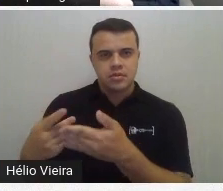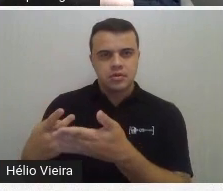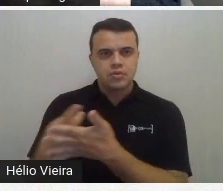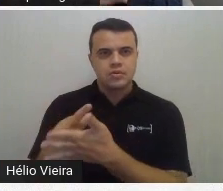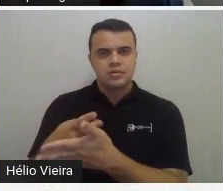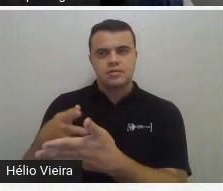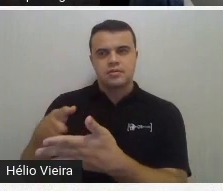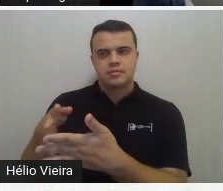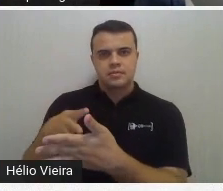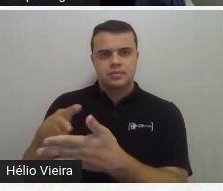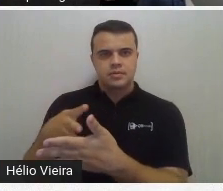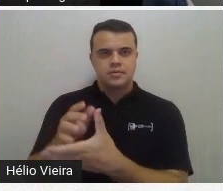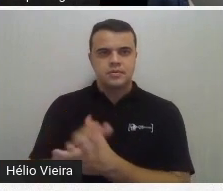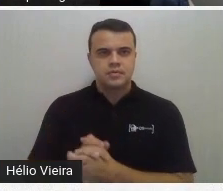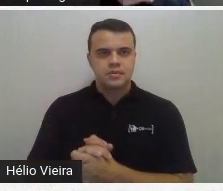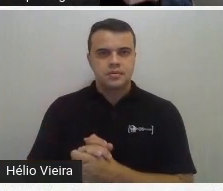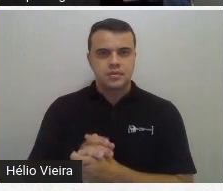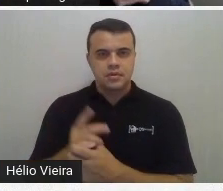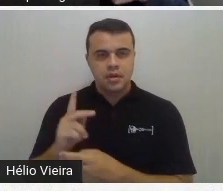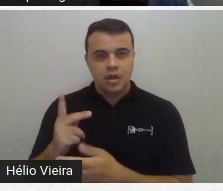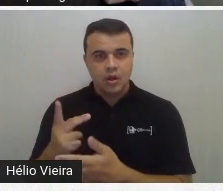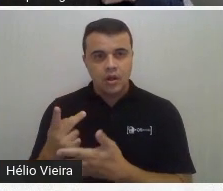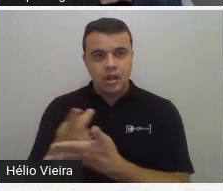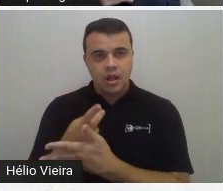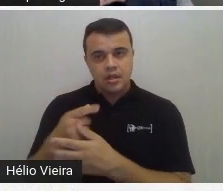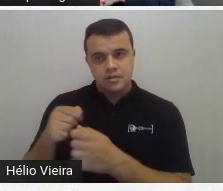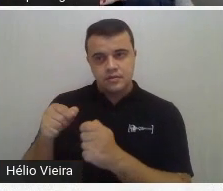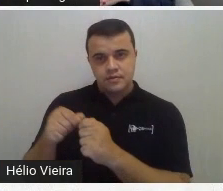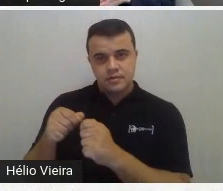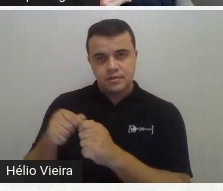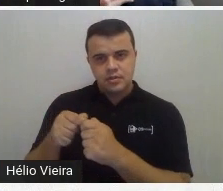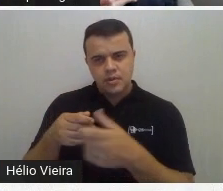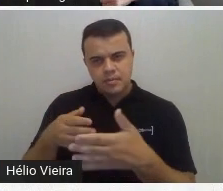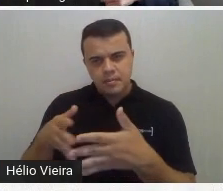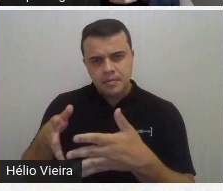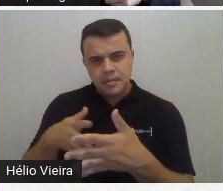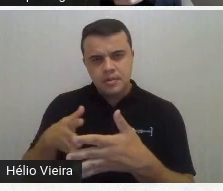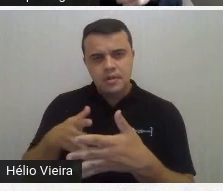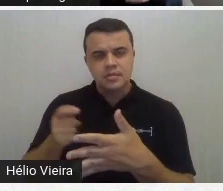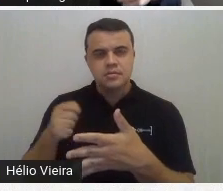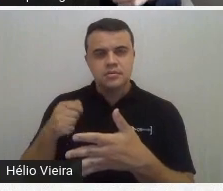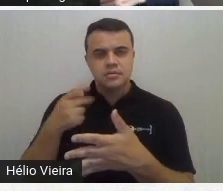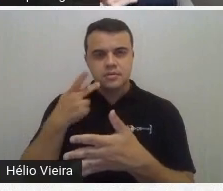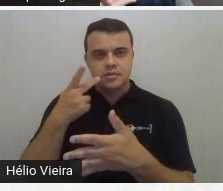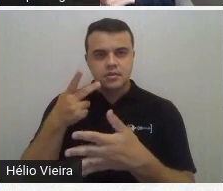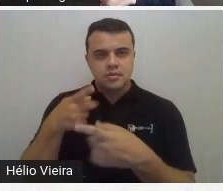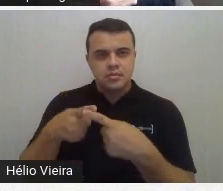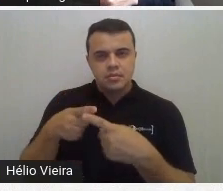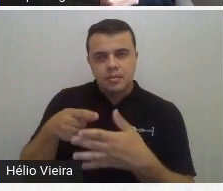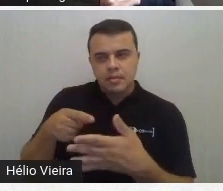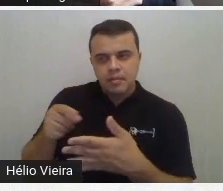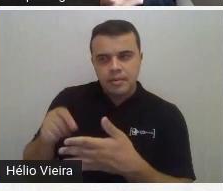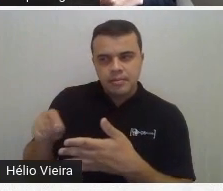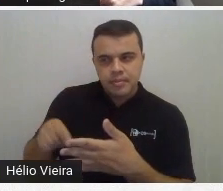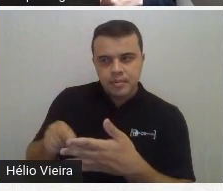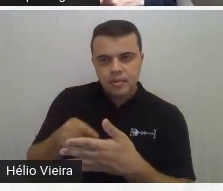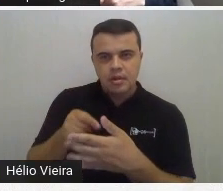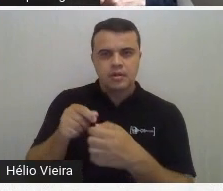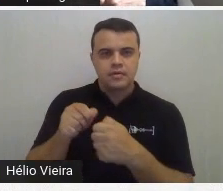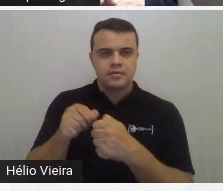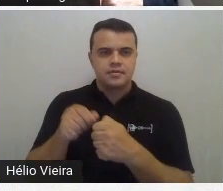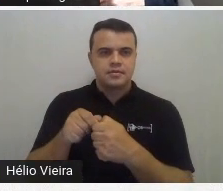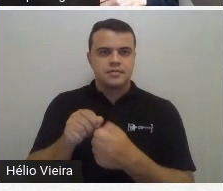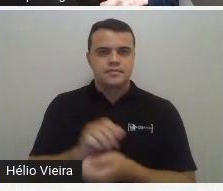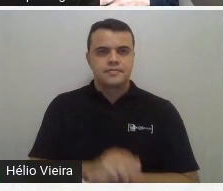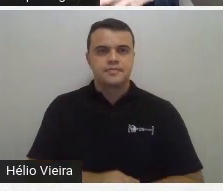pintando, né, à medida que eu vou fazendo as pinceladas, ou as espatuladas, né, já que ele fazia com as